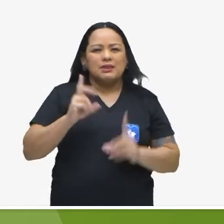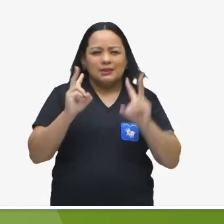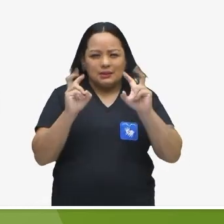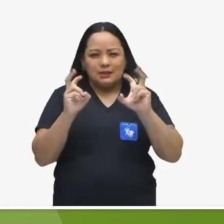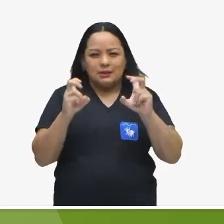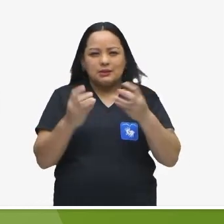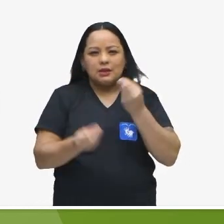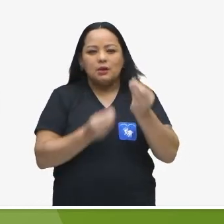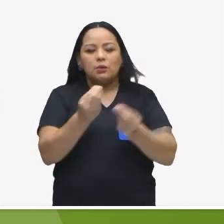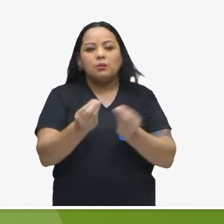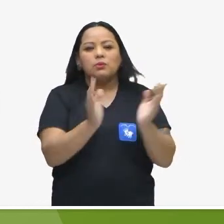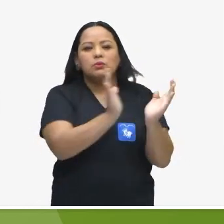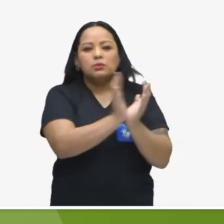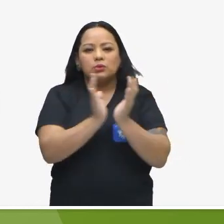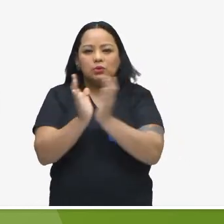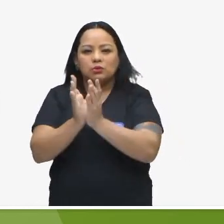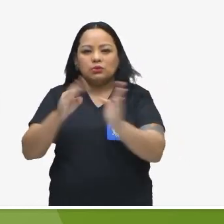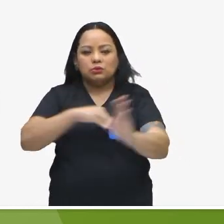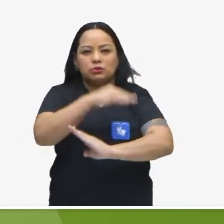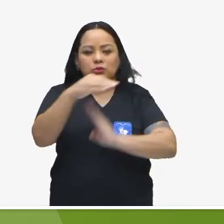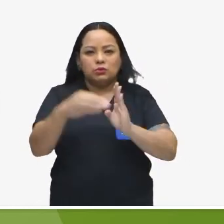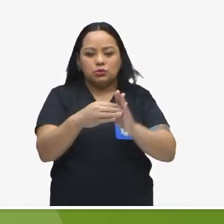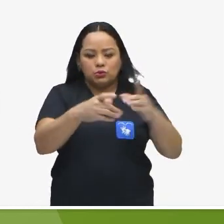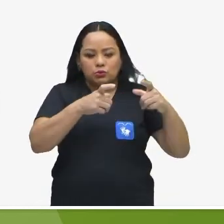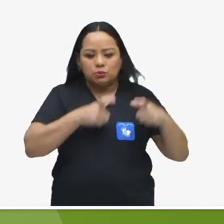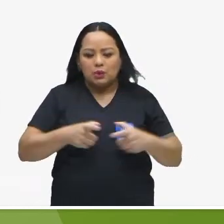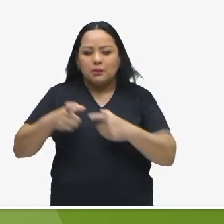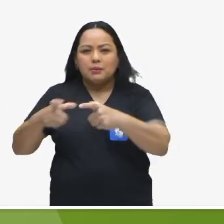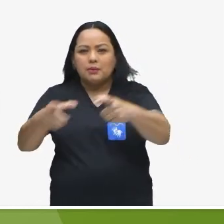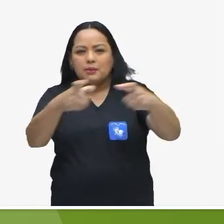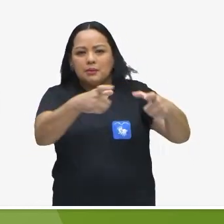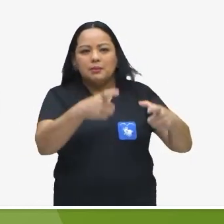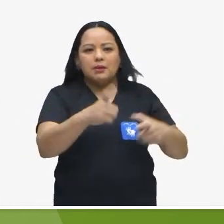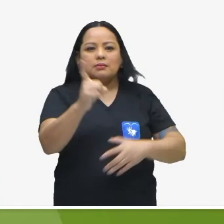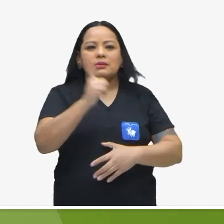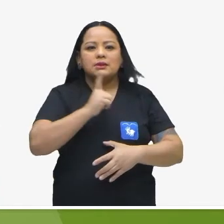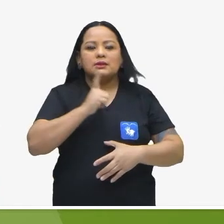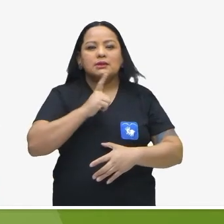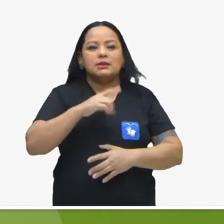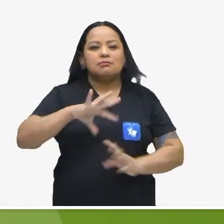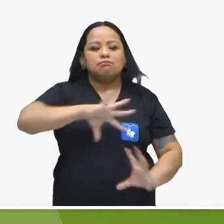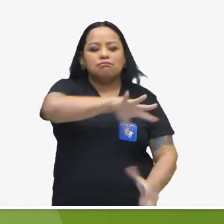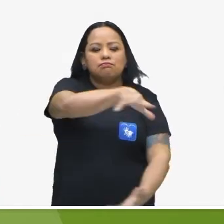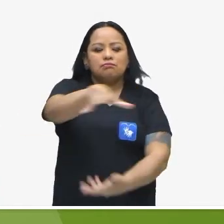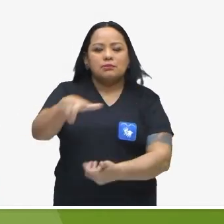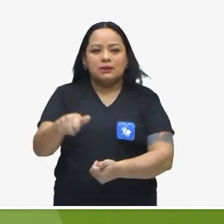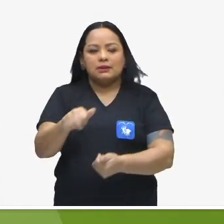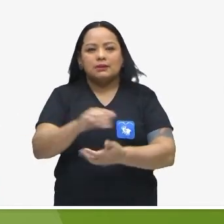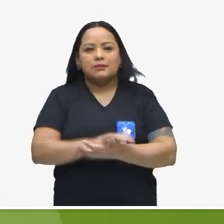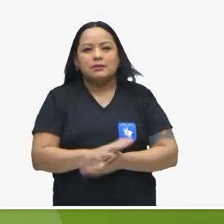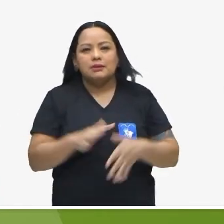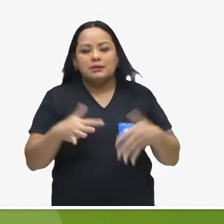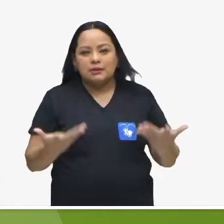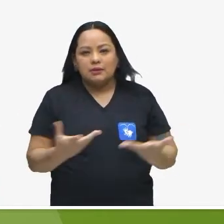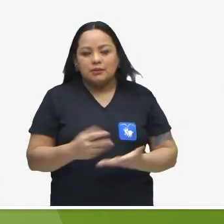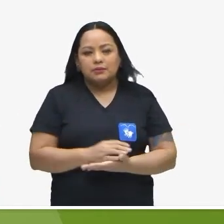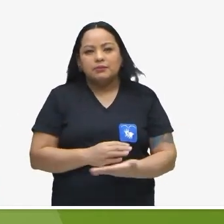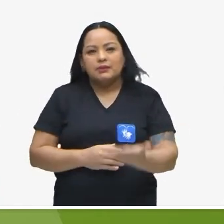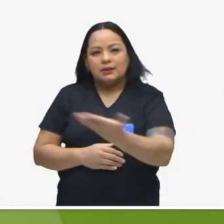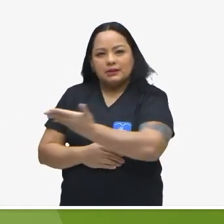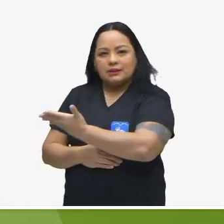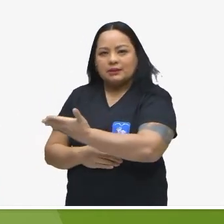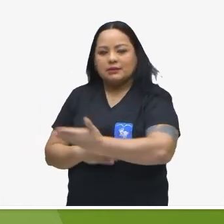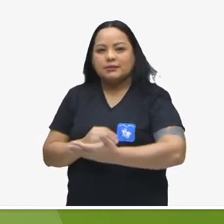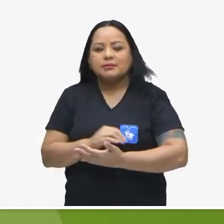o conjunto de todos os ecossistemas existentes na Terra. Então aqui eu trouxe para vocês,